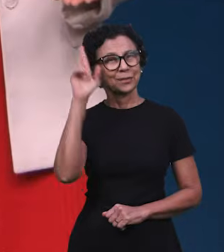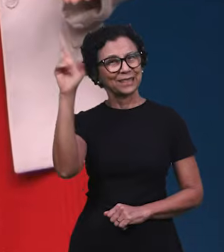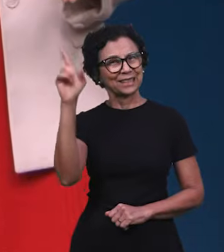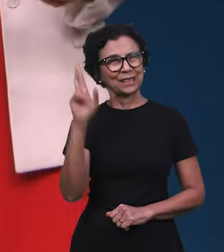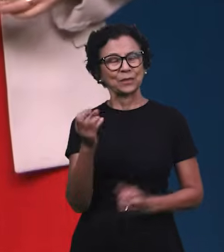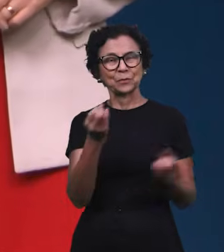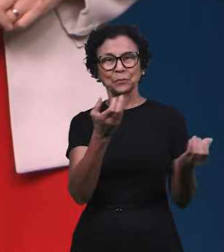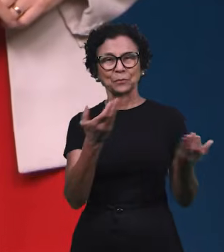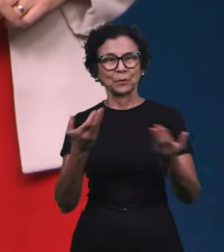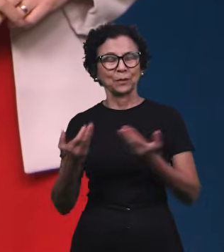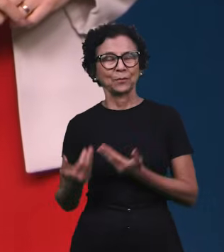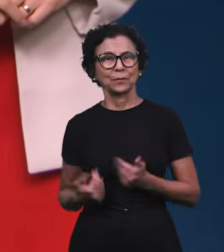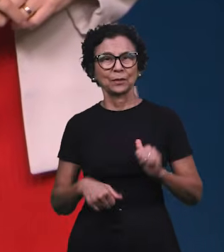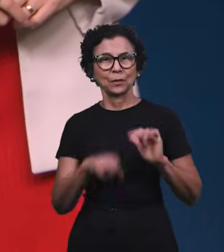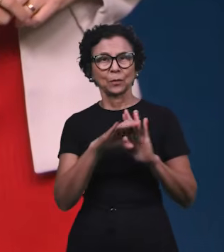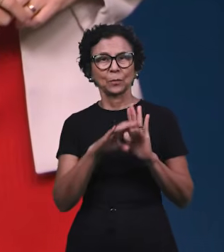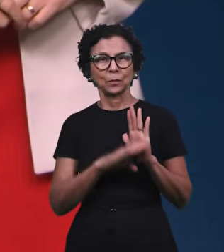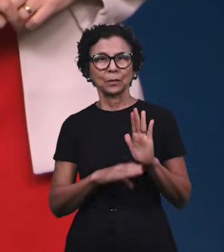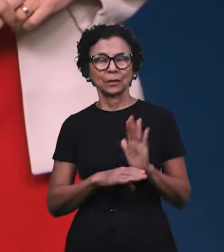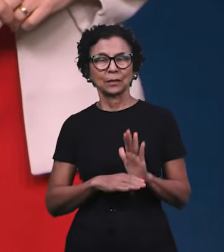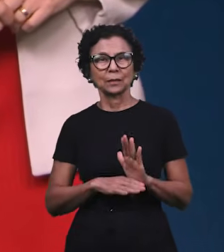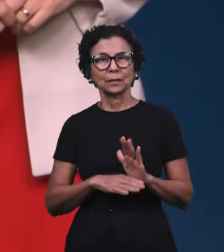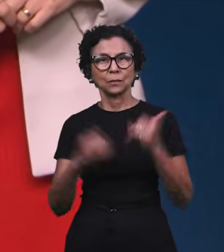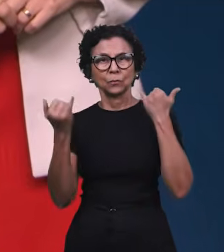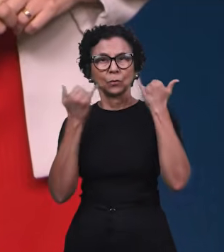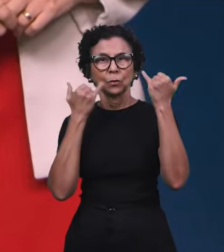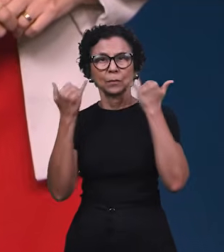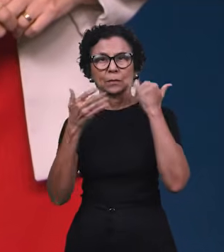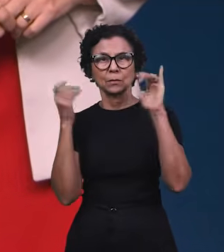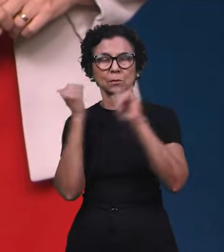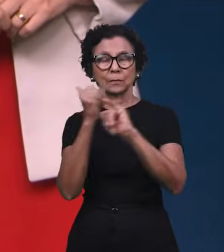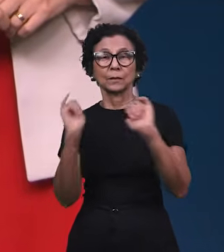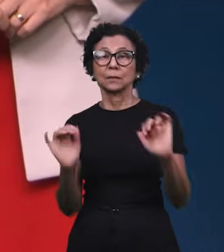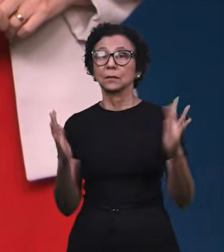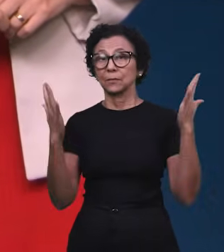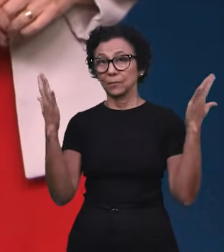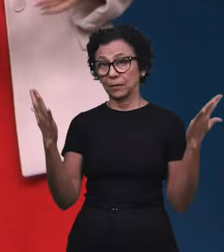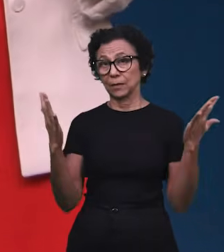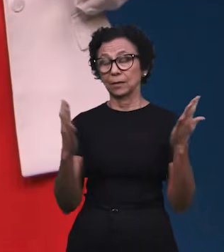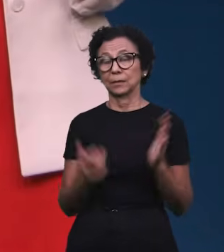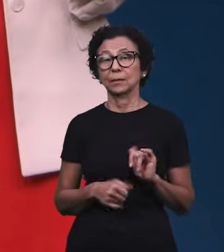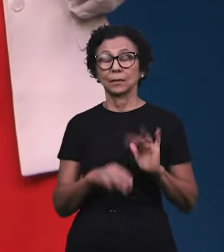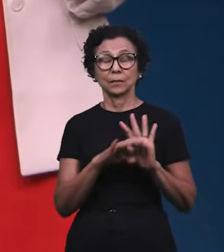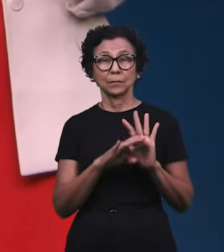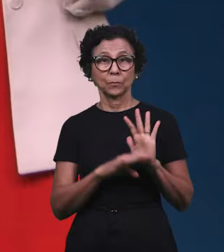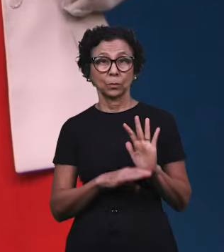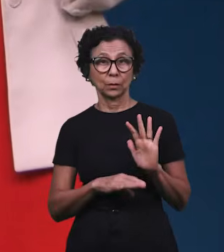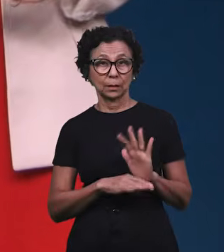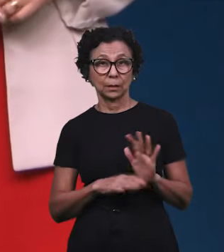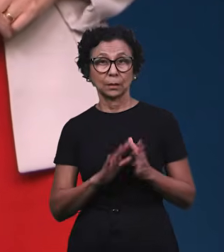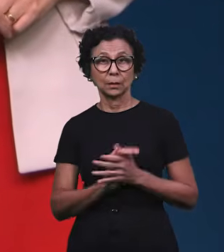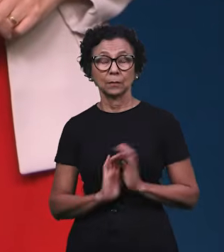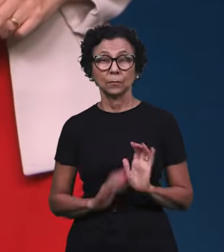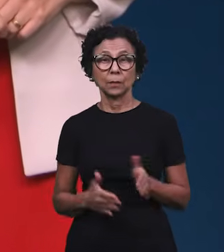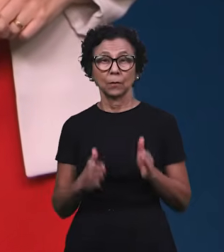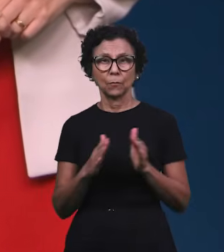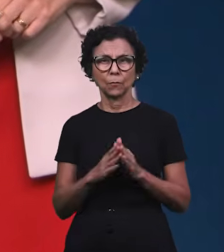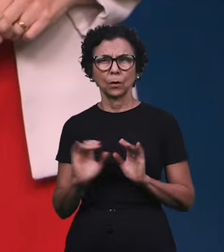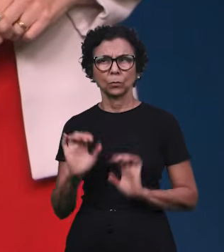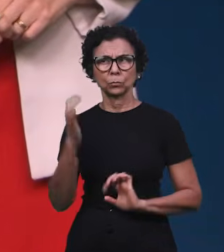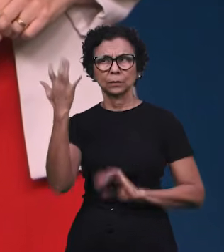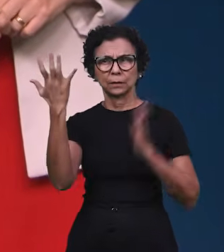A paz do Senhor, sejam bem-vindos a mais uma edição do Painel Trombetas e Festas. Este programa aborda os sinais